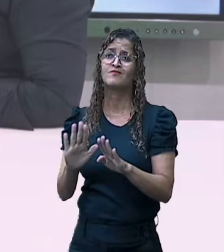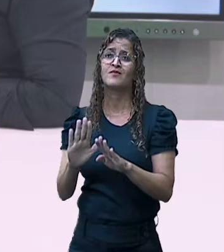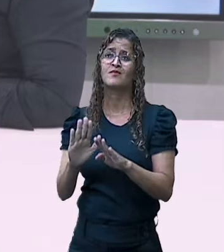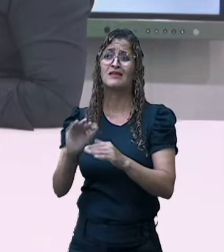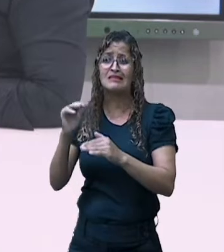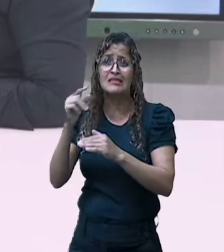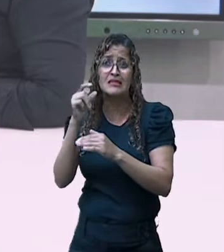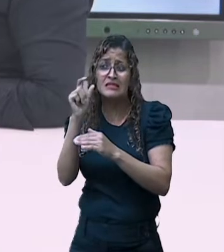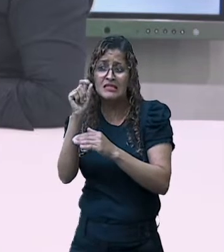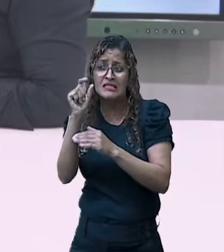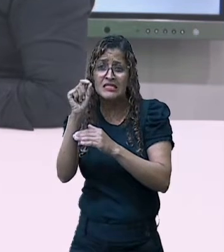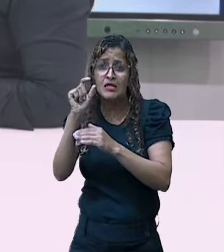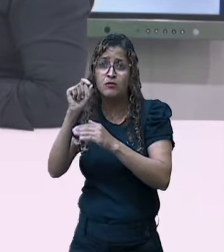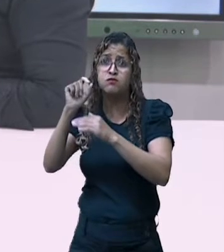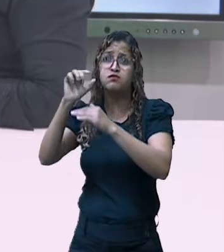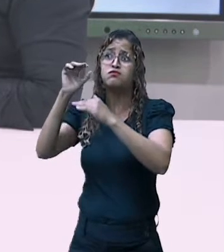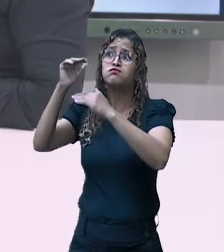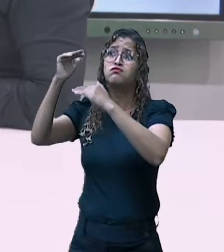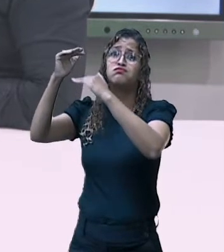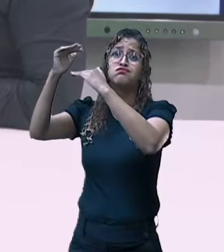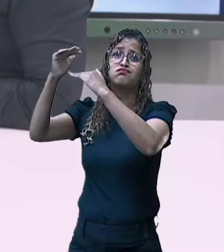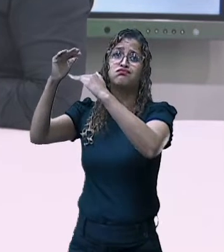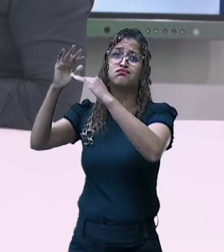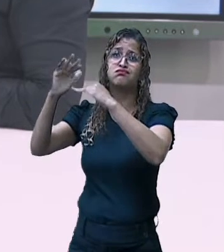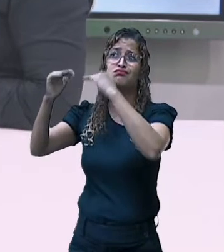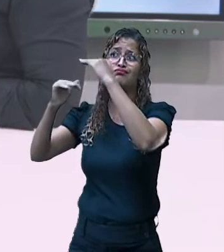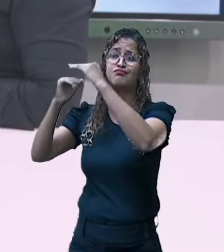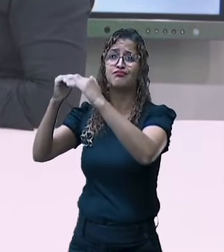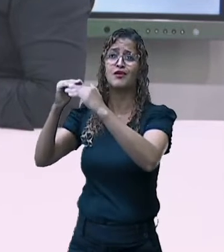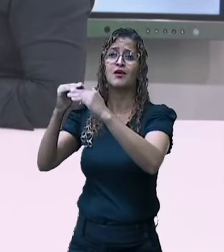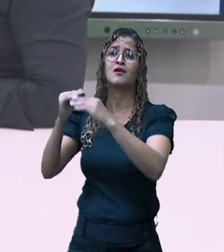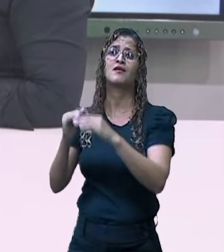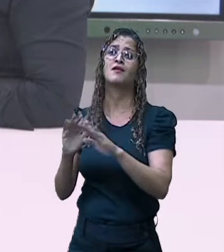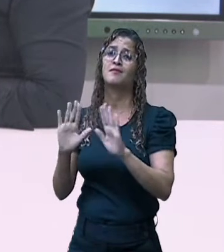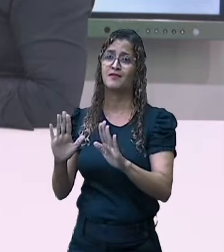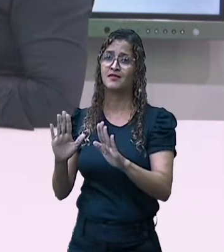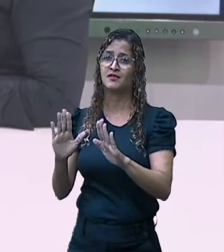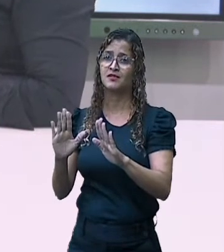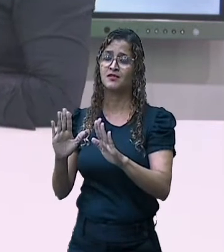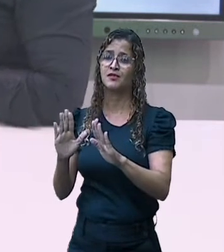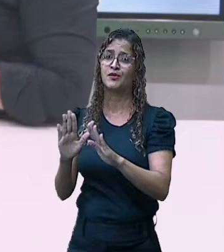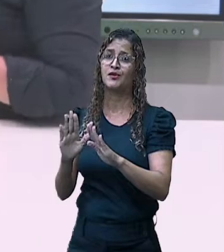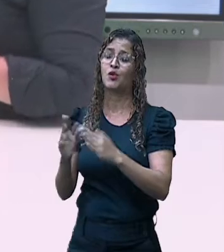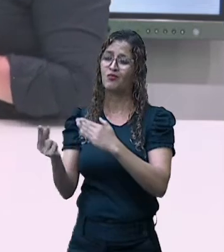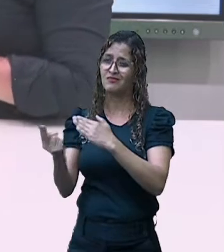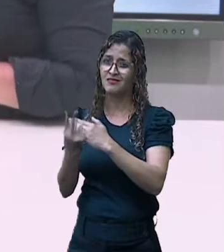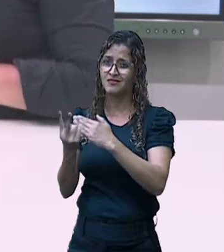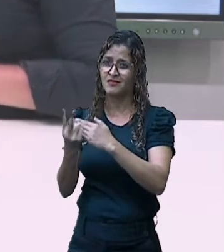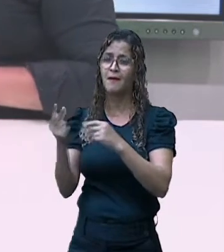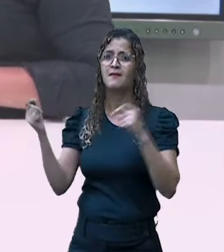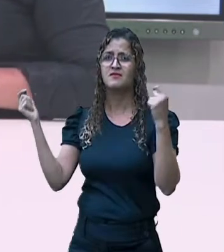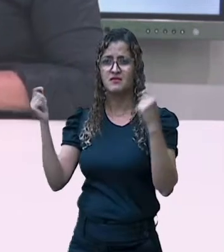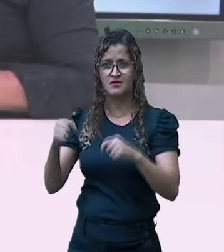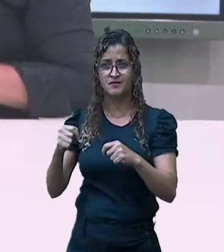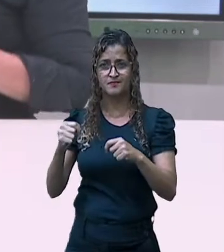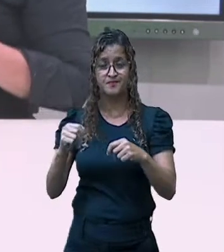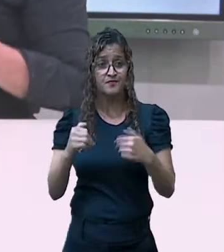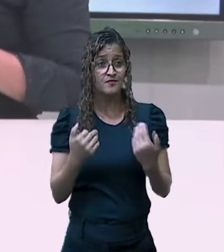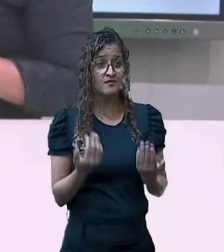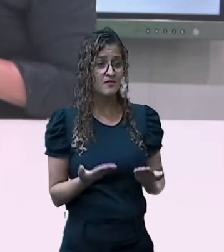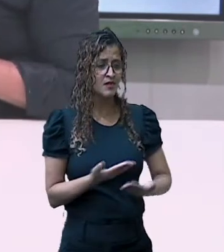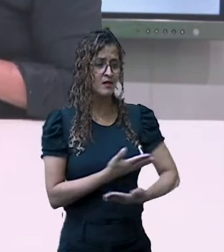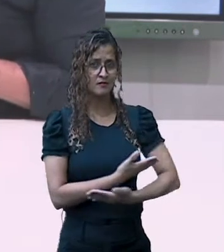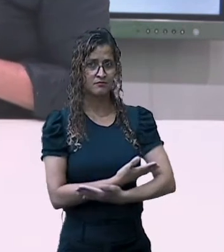de aumentar se os cuidados corretos não forem feitos, né? Então, o